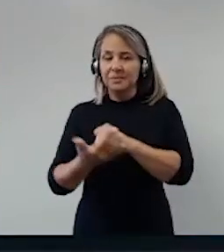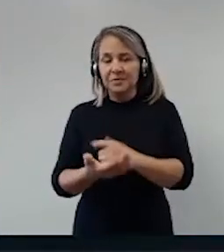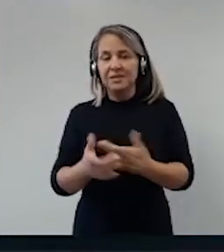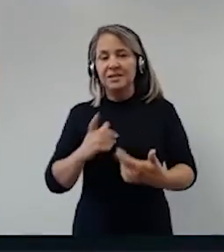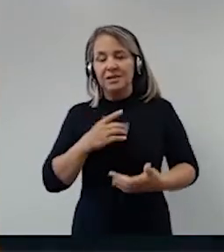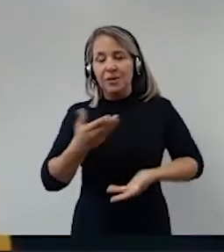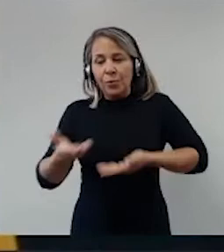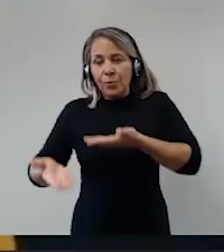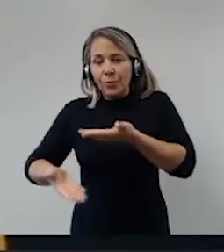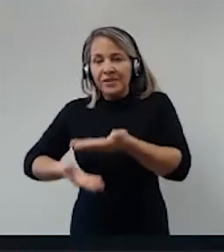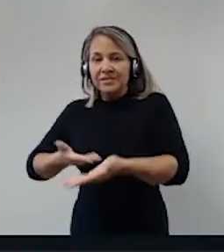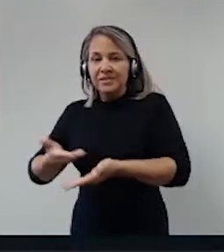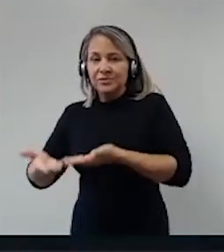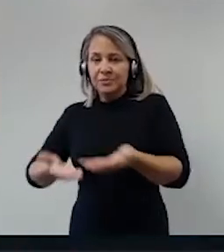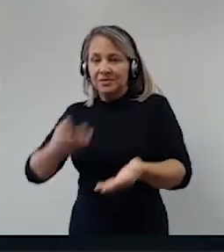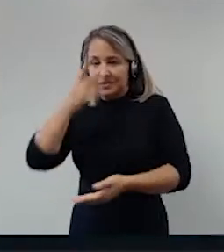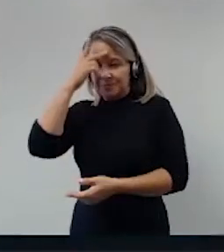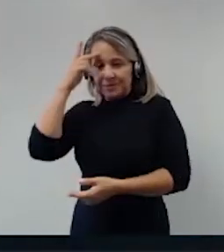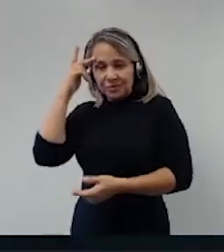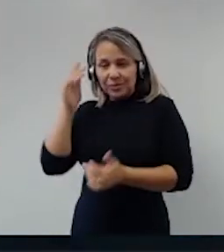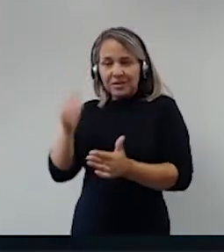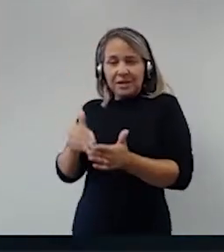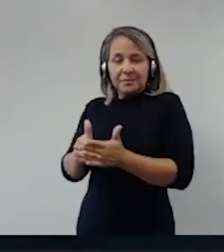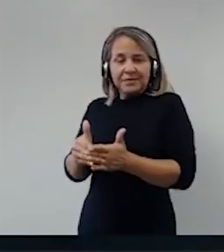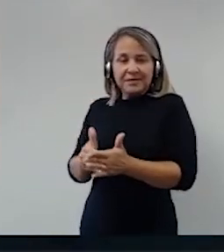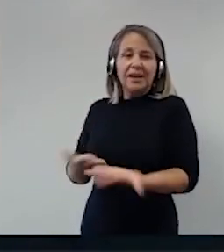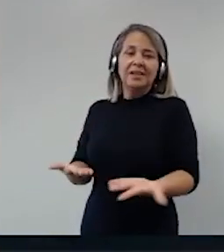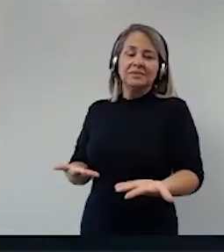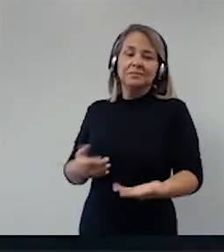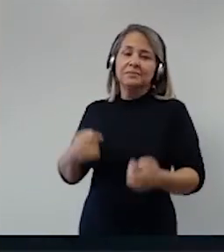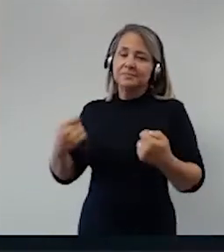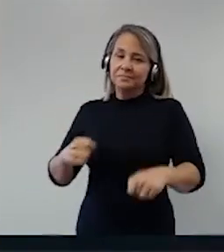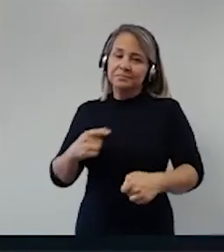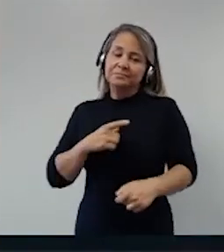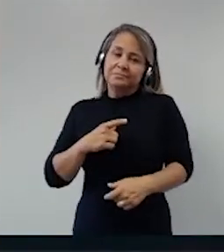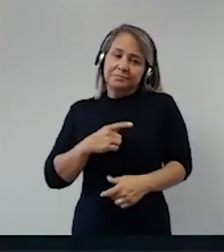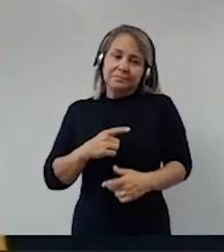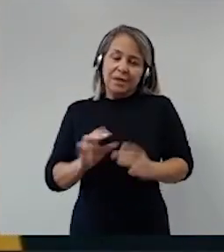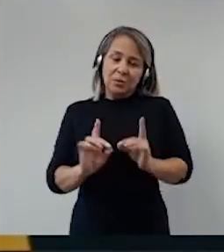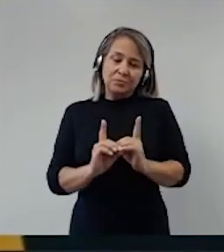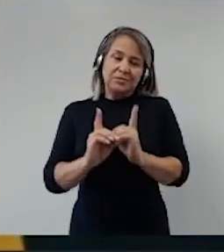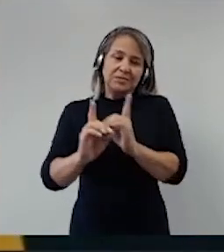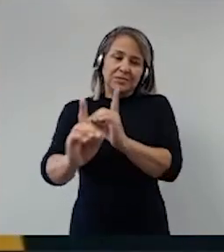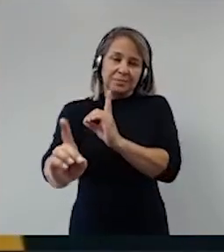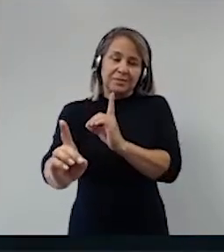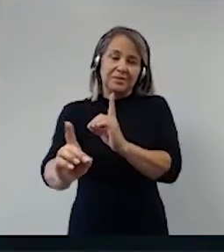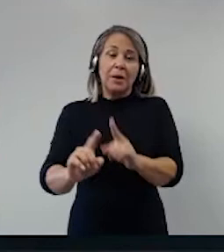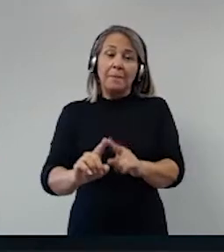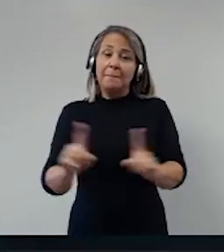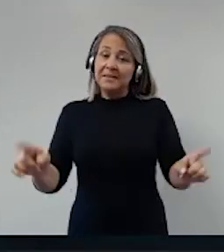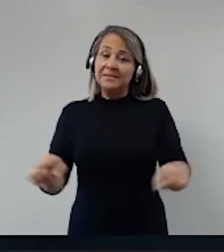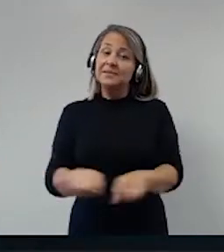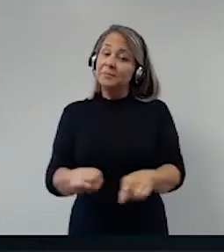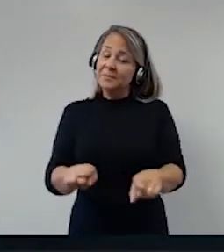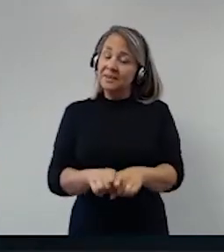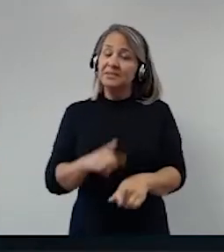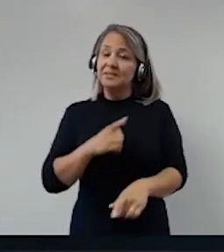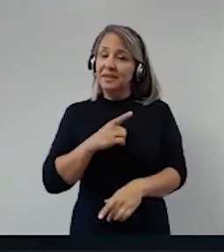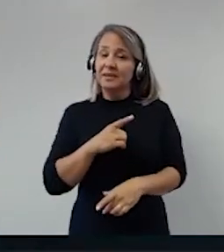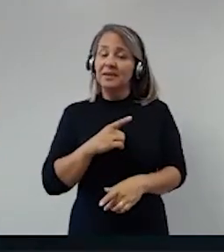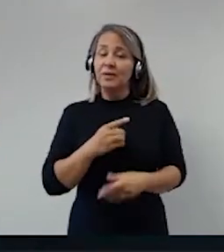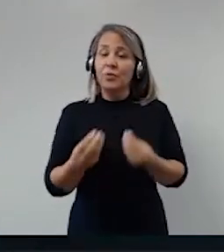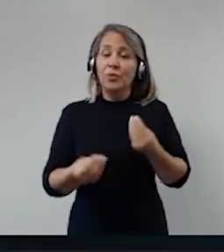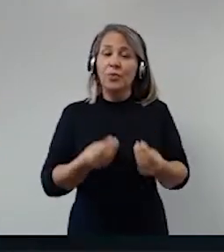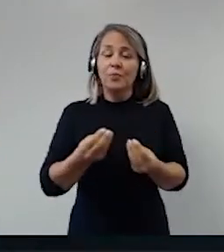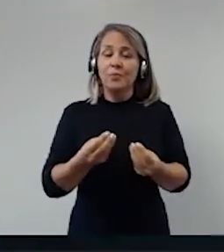o atendimento ao cliente está limitado, onde a gente tem que ficar no distanciamento, mas aí também tem como lidar